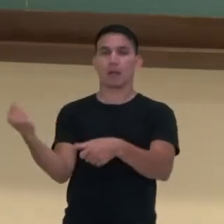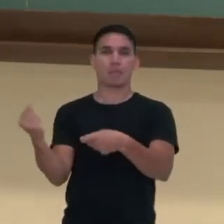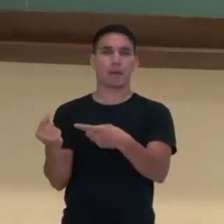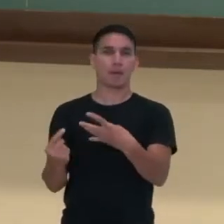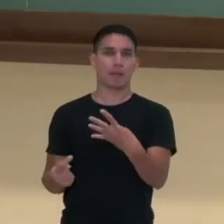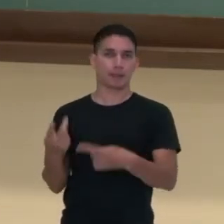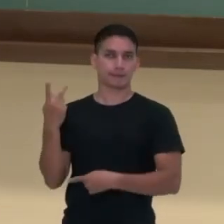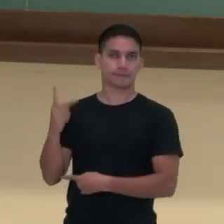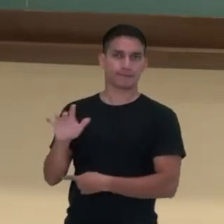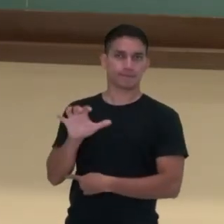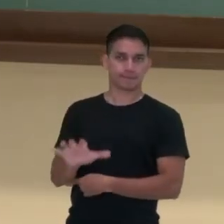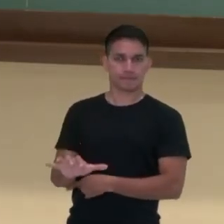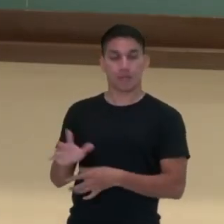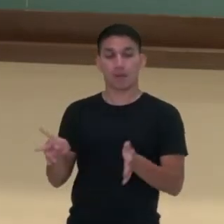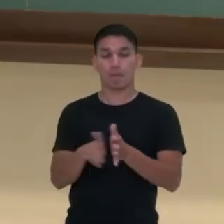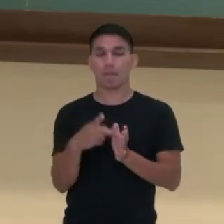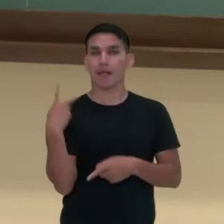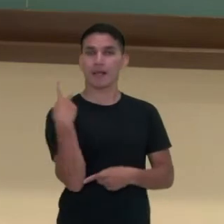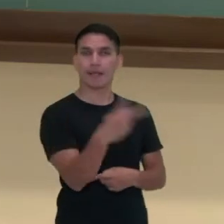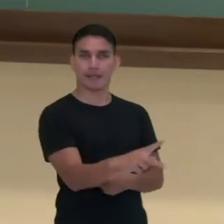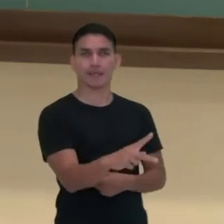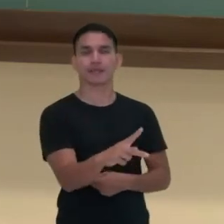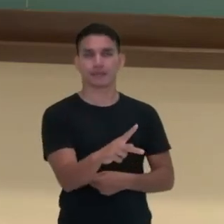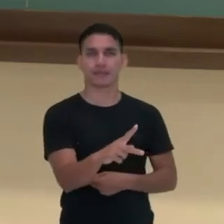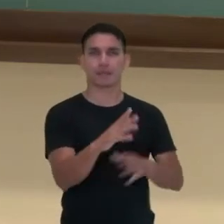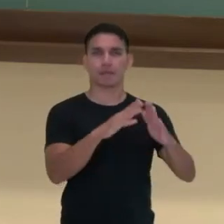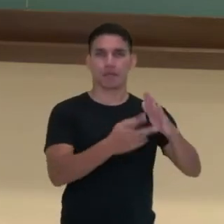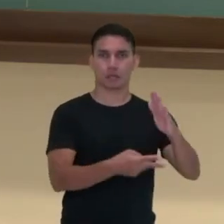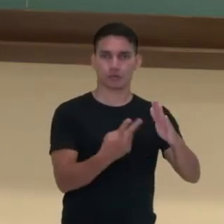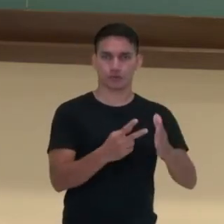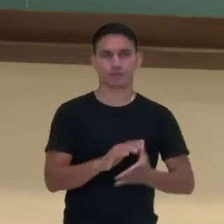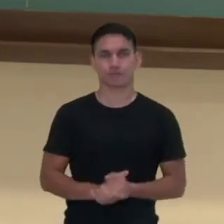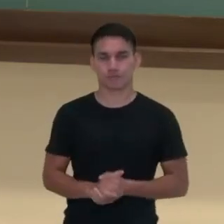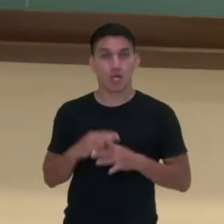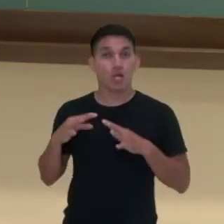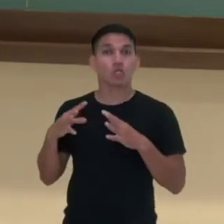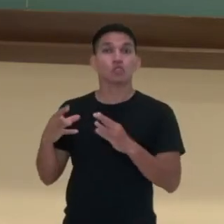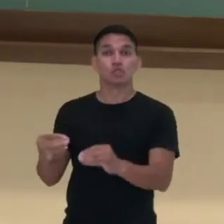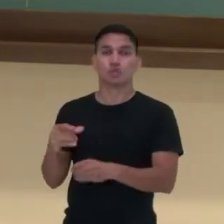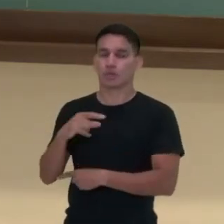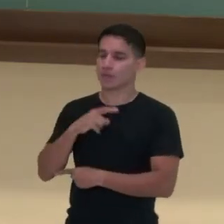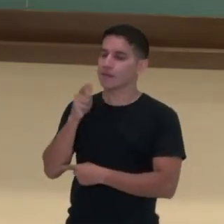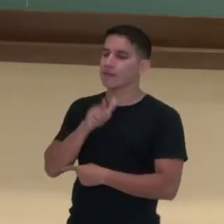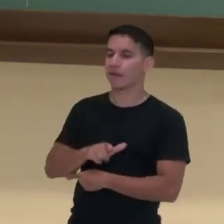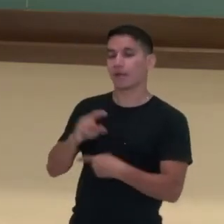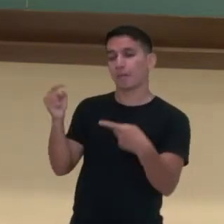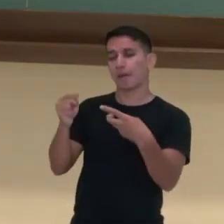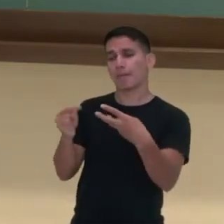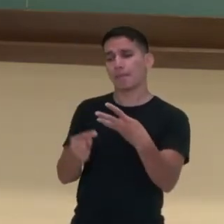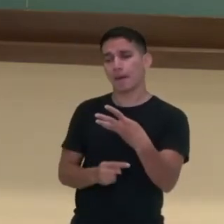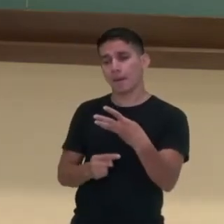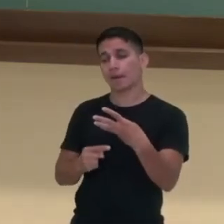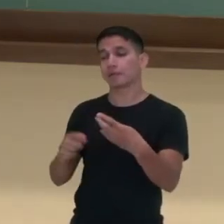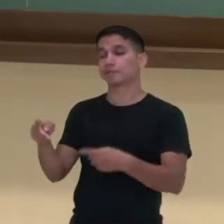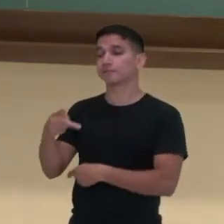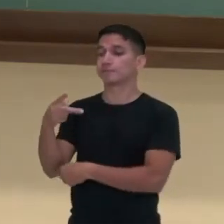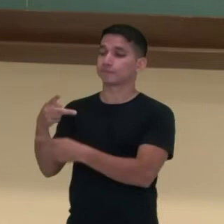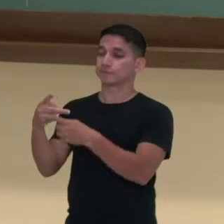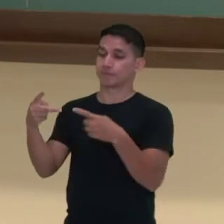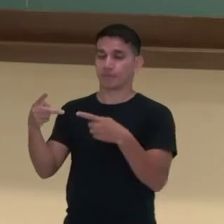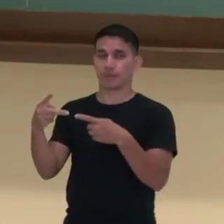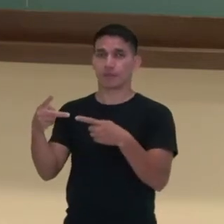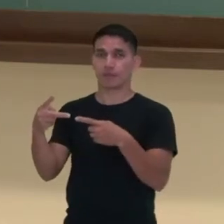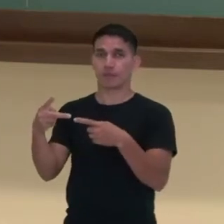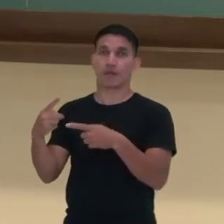do abrigo 2 no mercado 1. Pego todos os elementos do abrigo 2 e faço a multiplicação